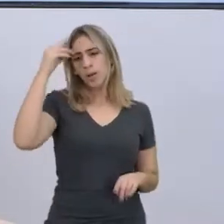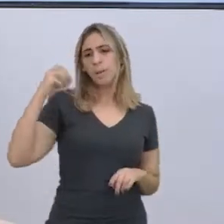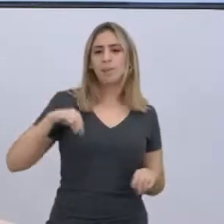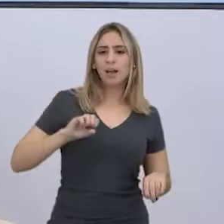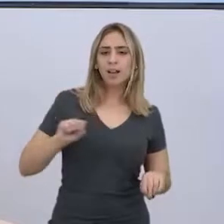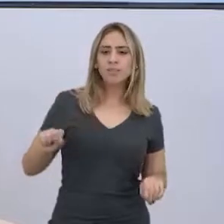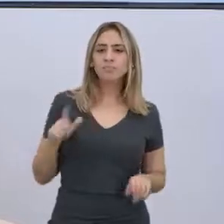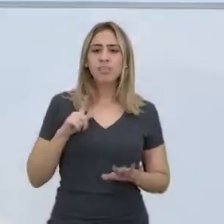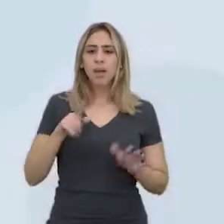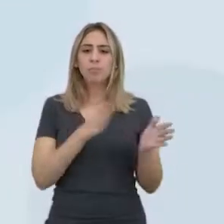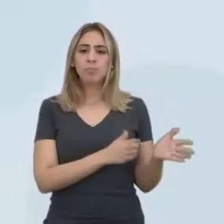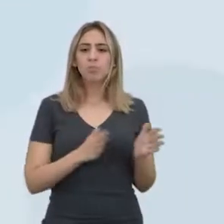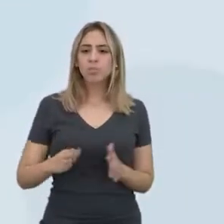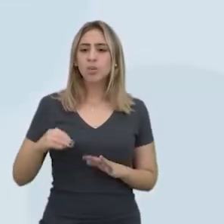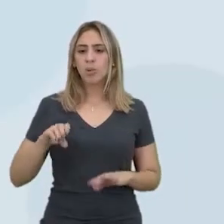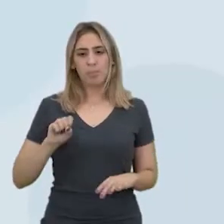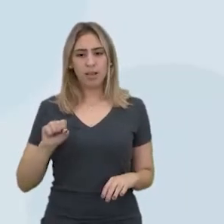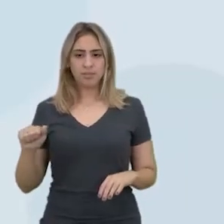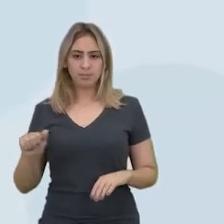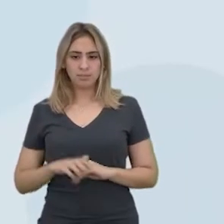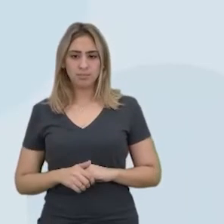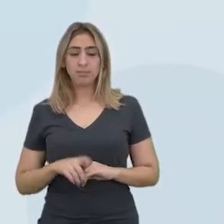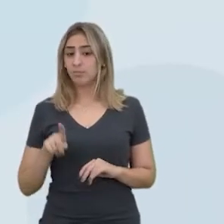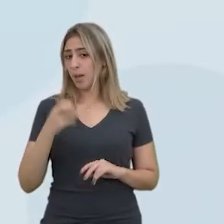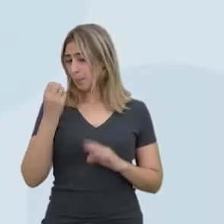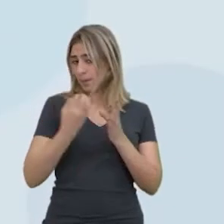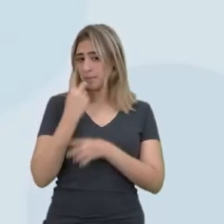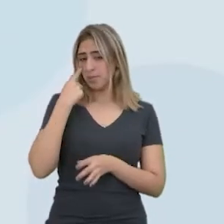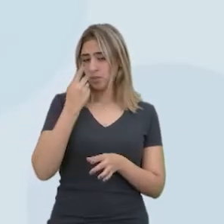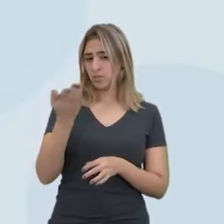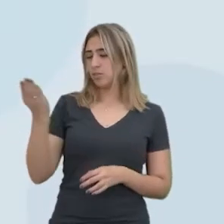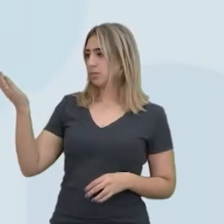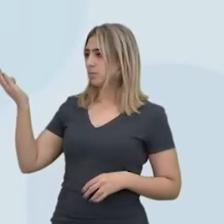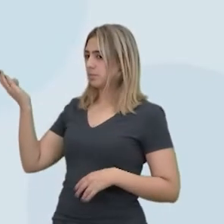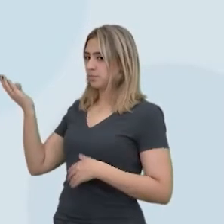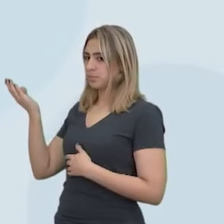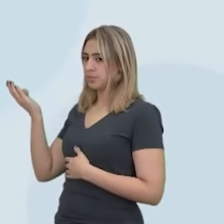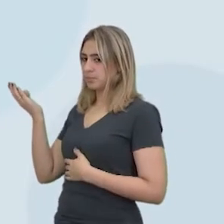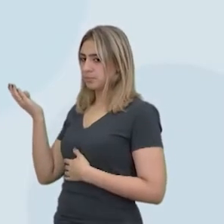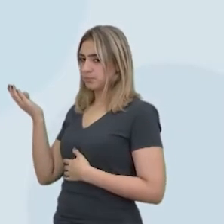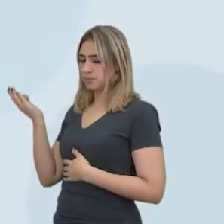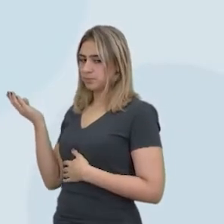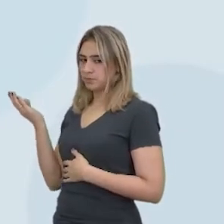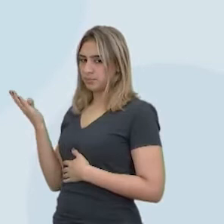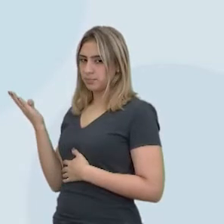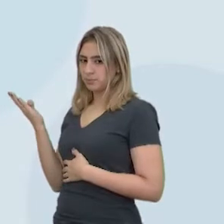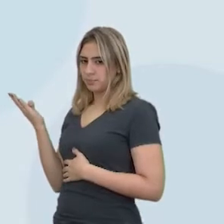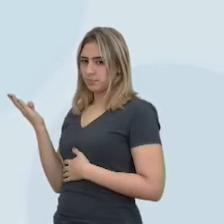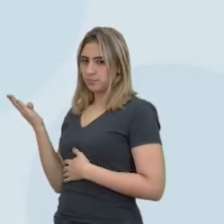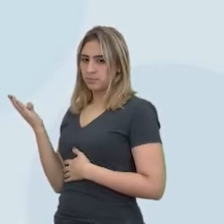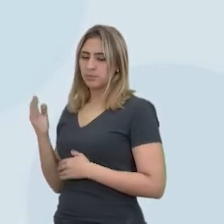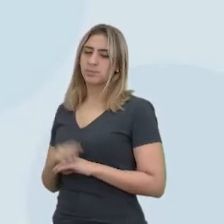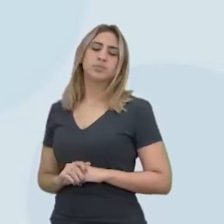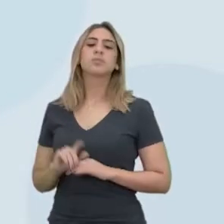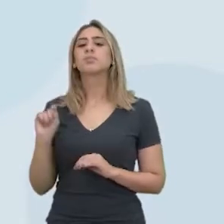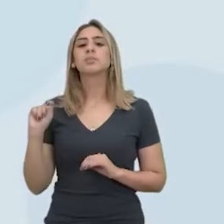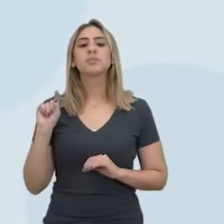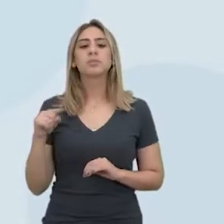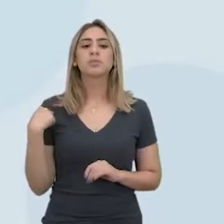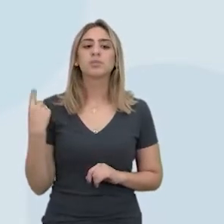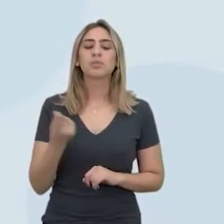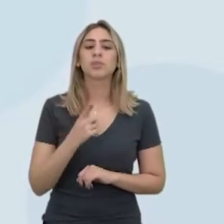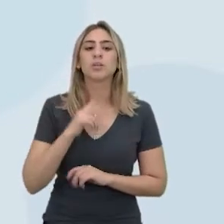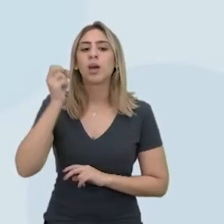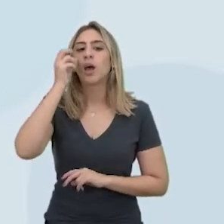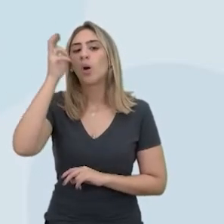dessa produção em massa. Então vai aparecer aí pra vocês, eu vou até pra lousa, que é o quê? Nós temos a